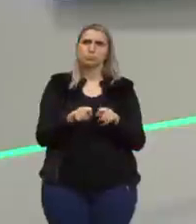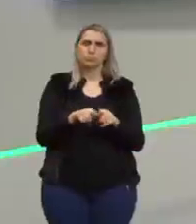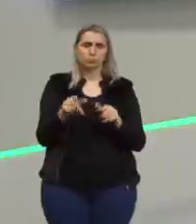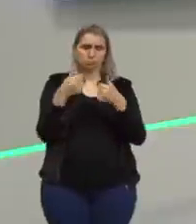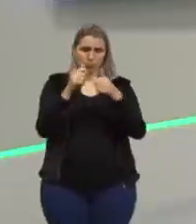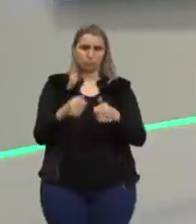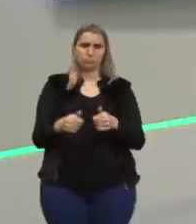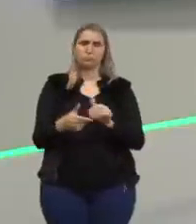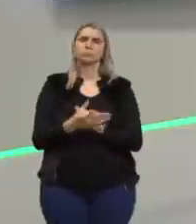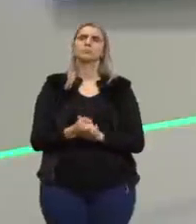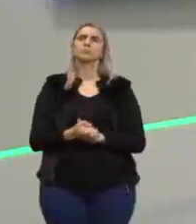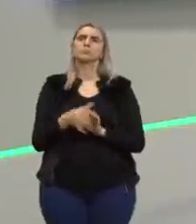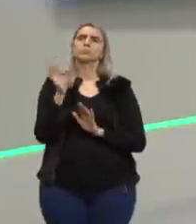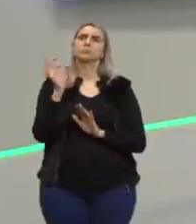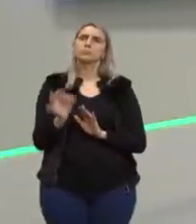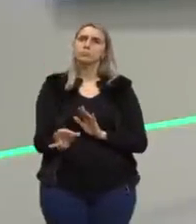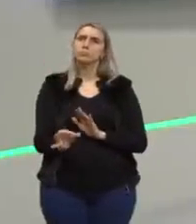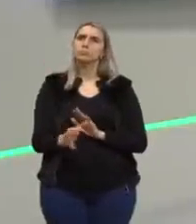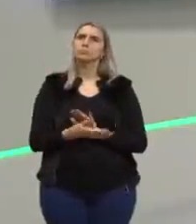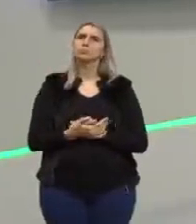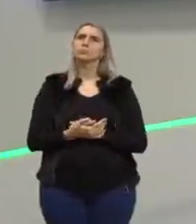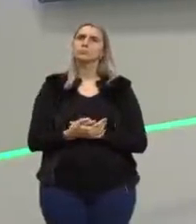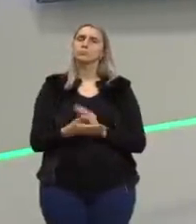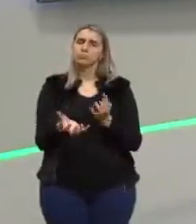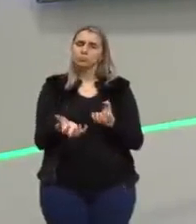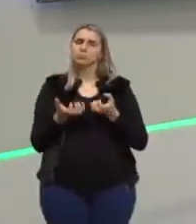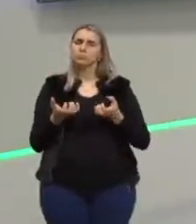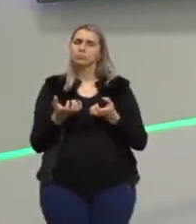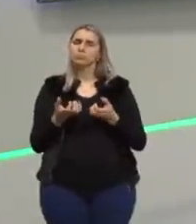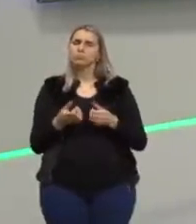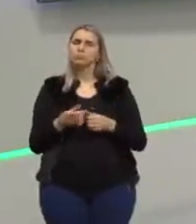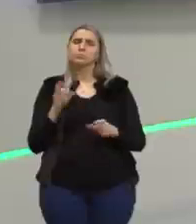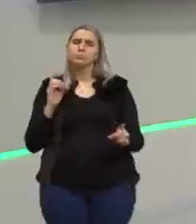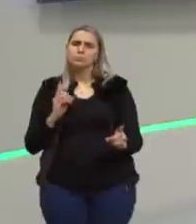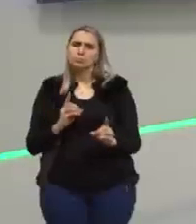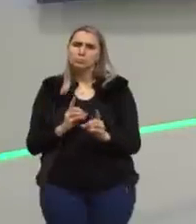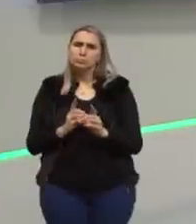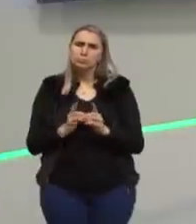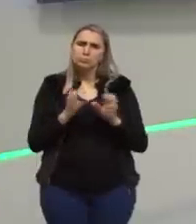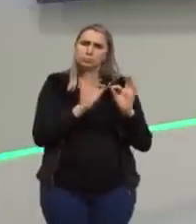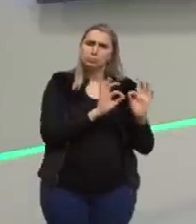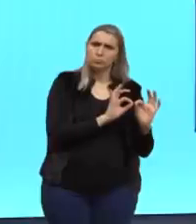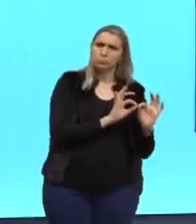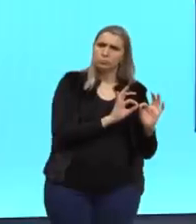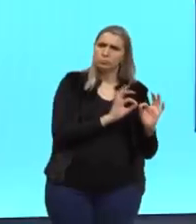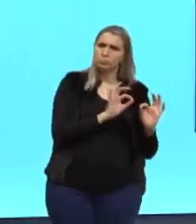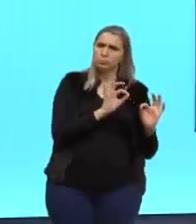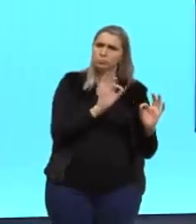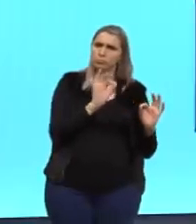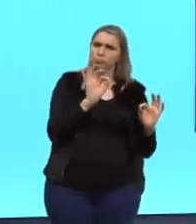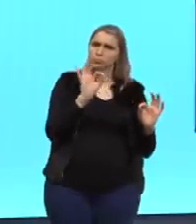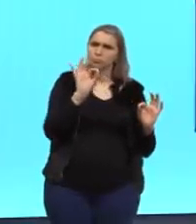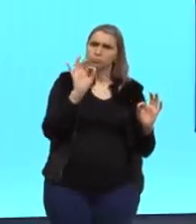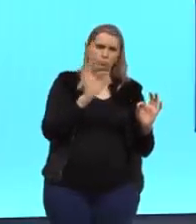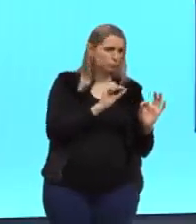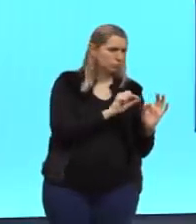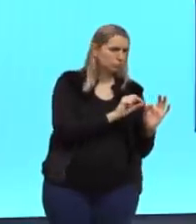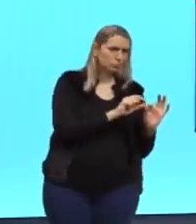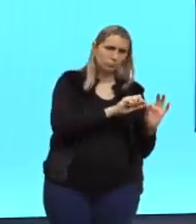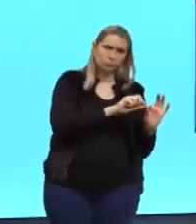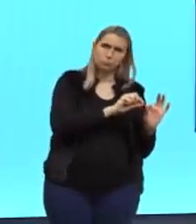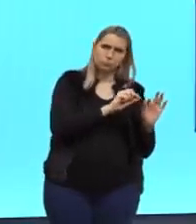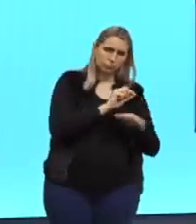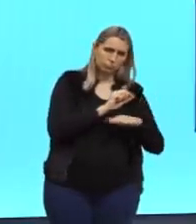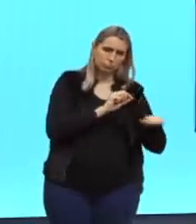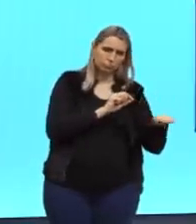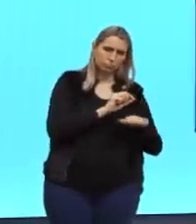fio. Certo? O que, que eu quero? Eu quero que determine a distância entre o ponto em que o fio foi preso